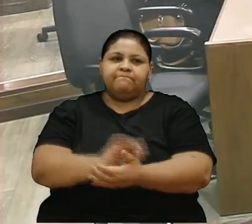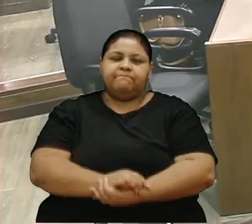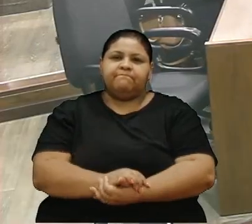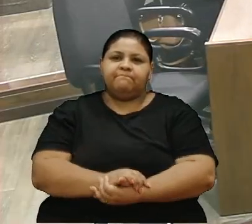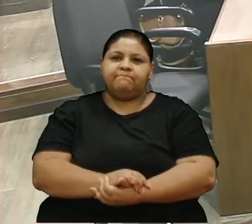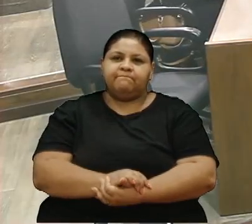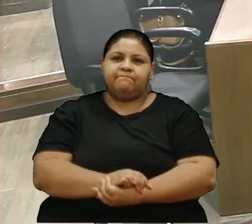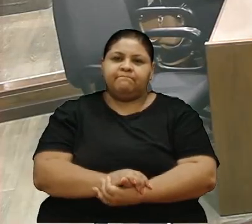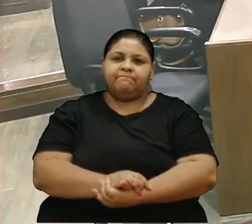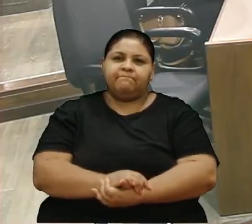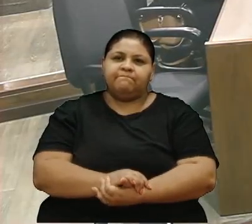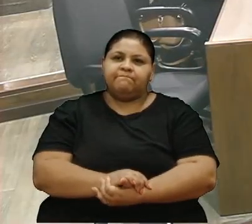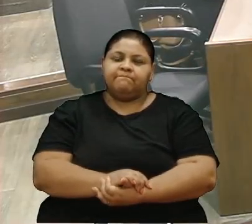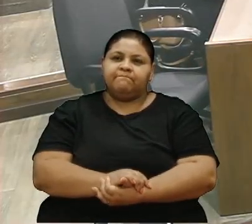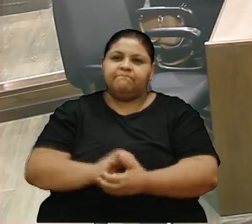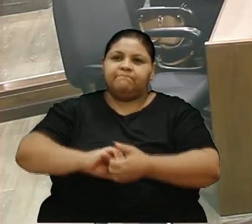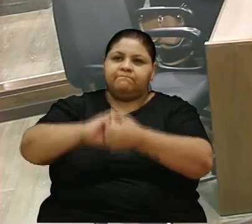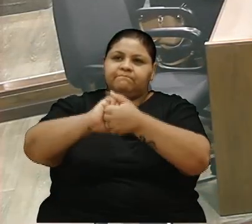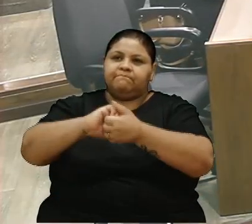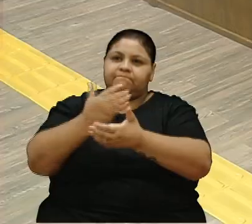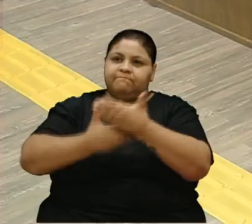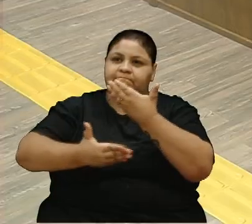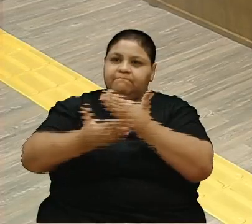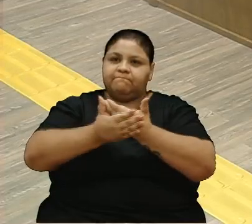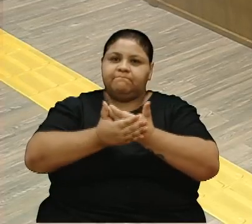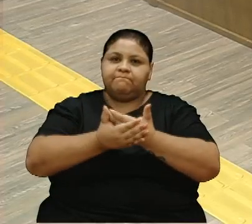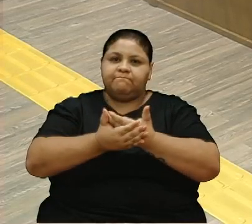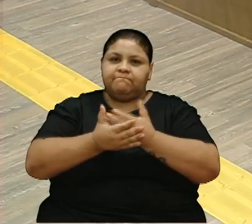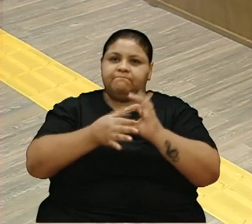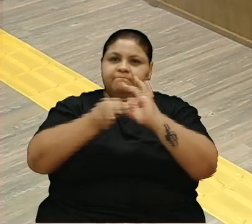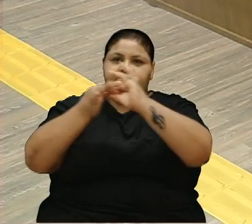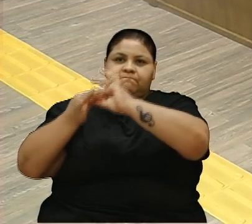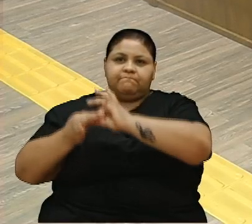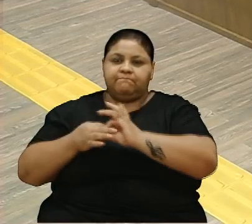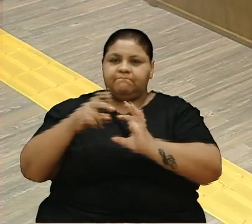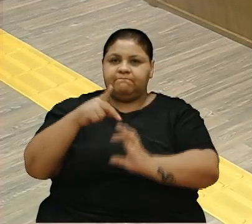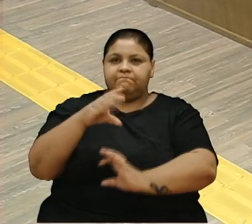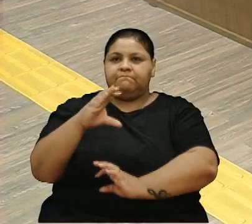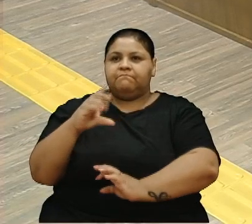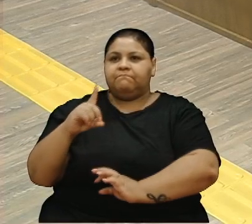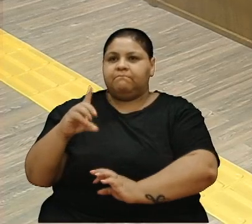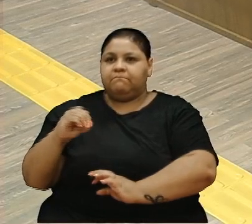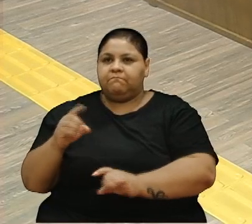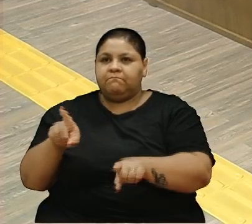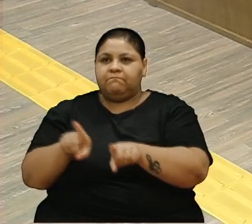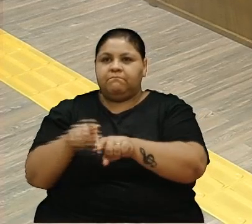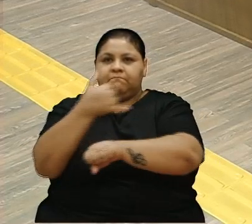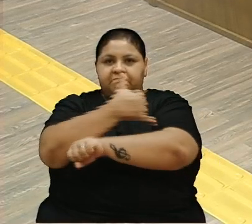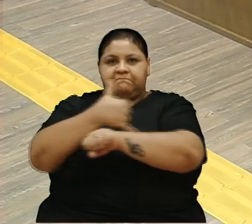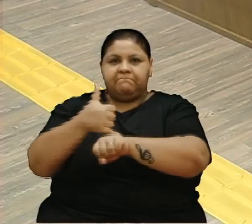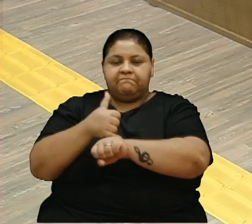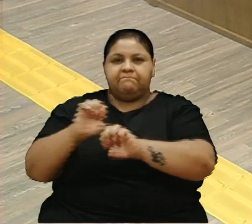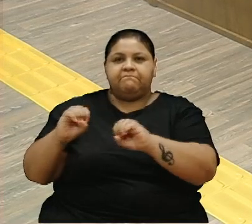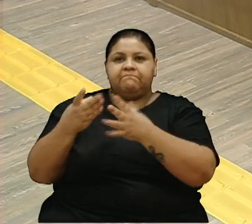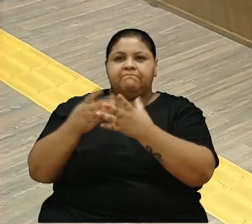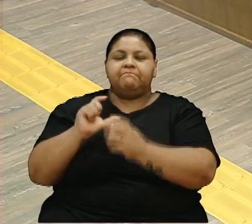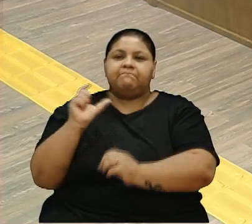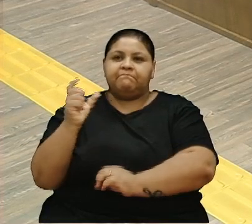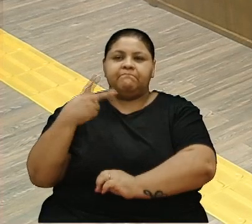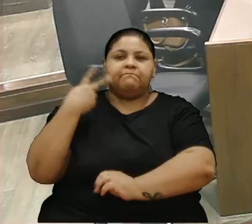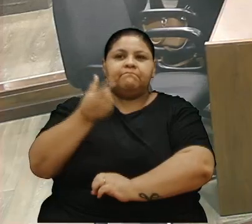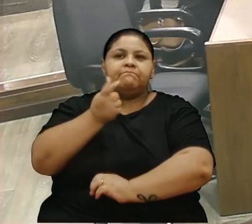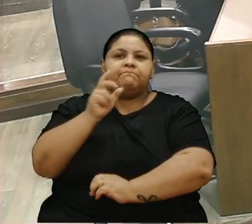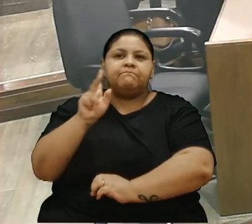Saúdo também a todos os companheiros, colegas, camaradas do PCdoB pela passagem aí do aniversário. Com a palavra, a vereadora Estela